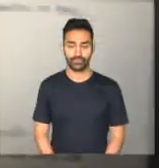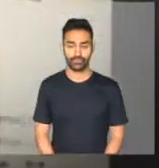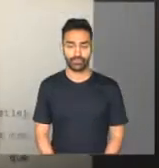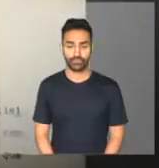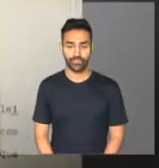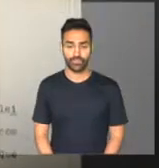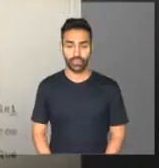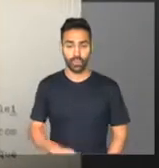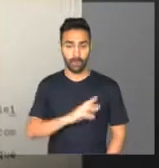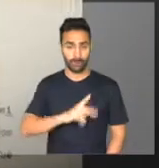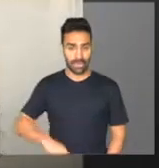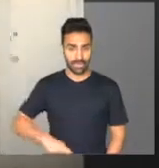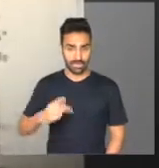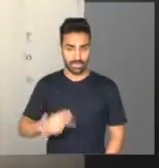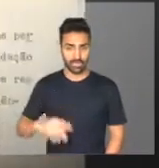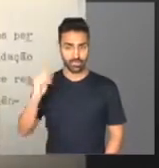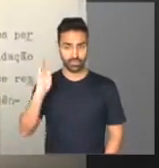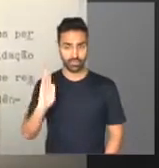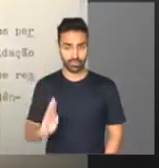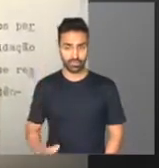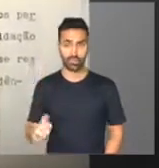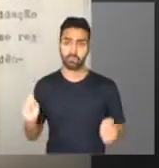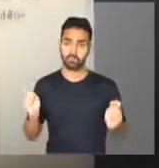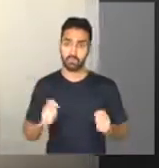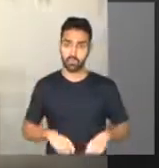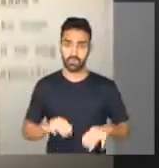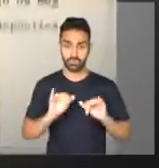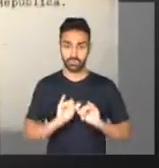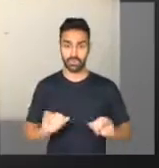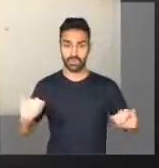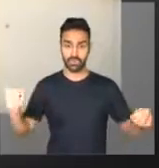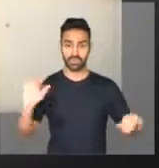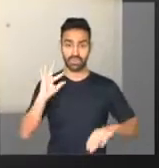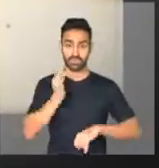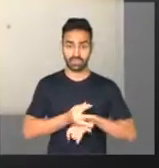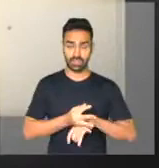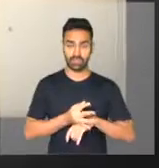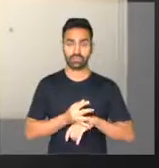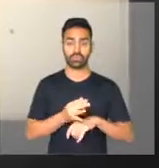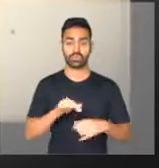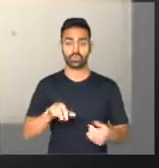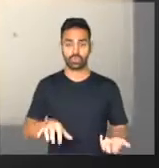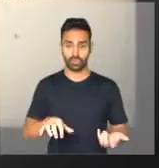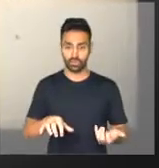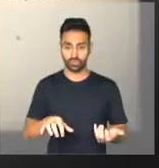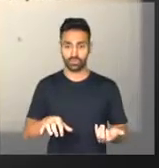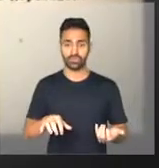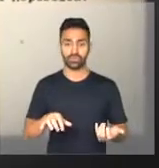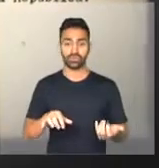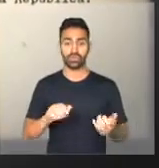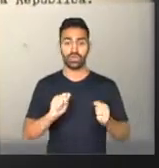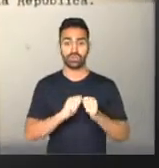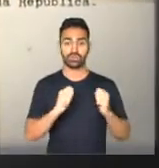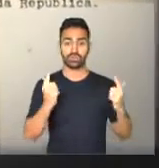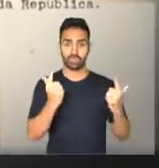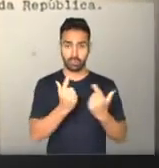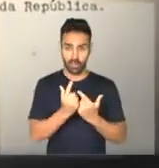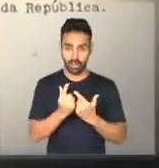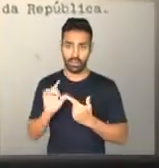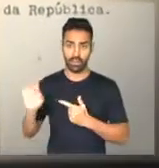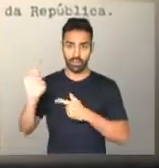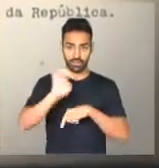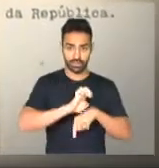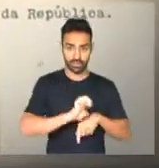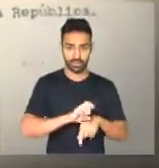O presidente da República poderá decretar o recesso do Congresso Nacional, das Assembleias Legislativas e